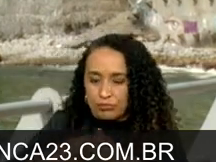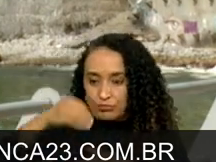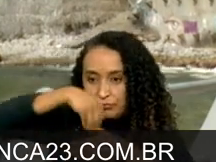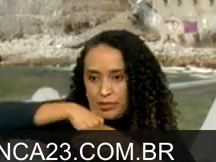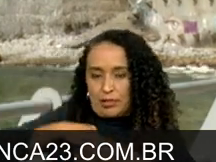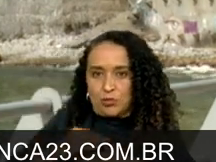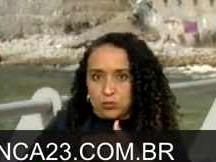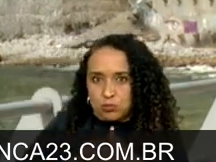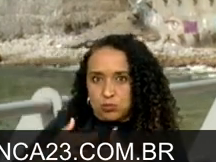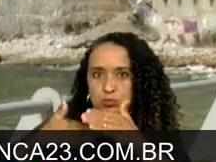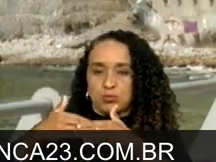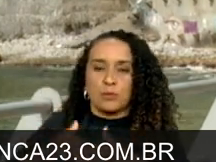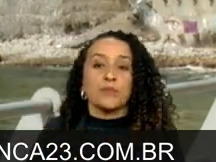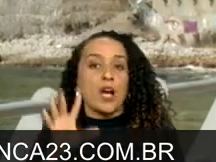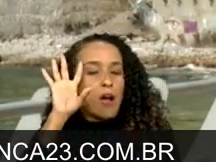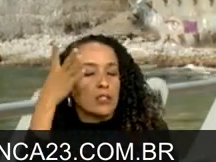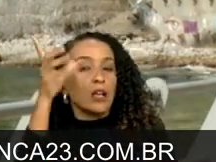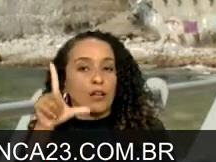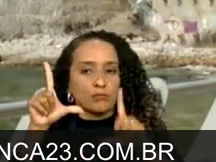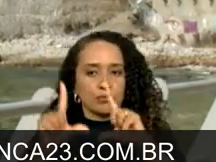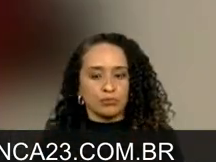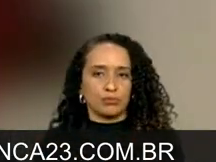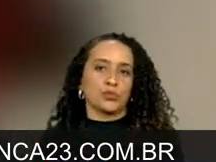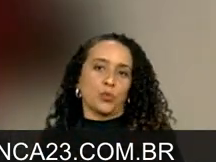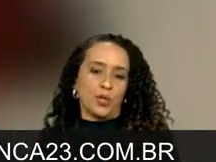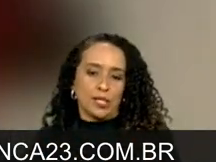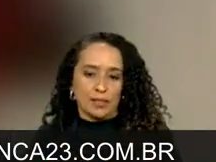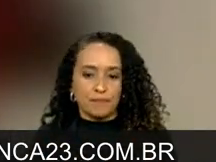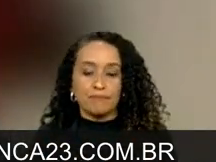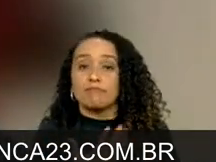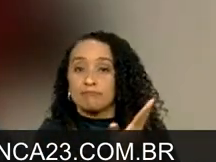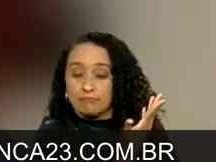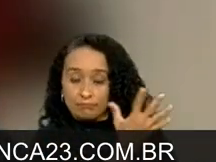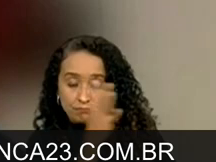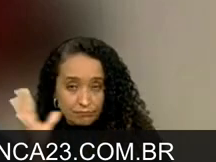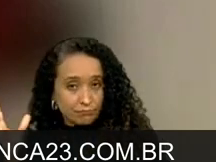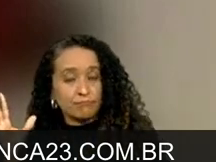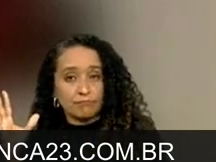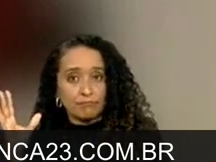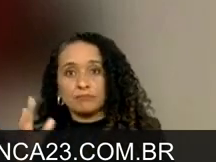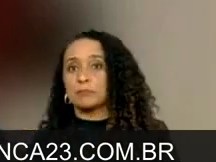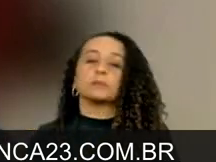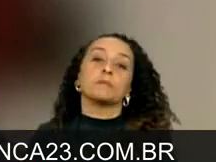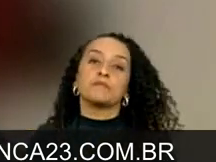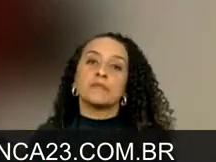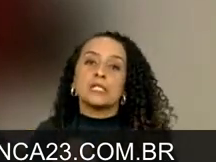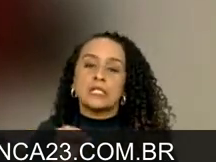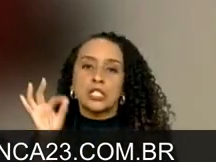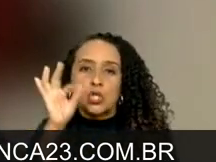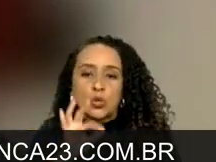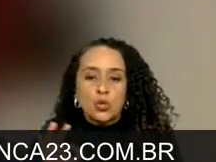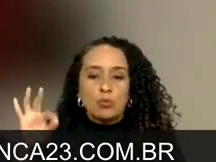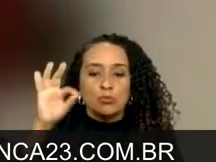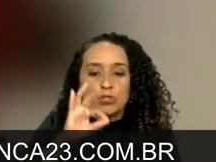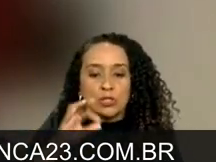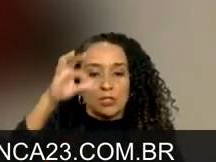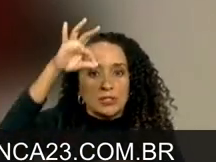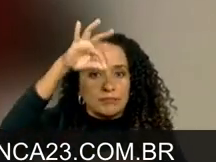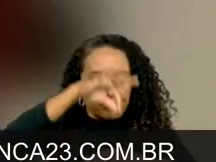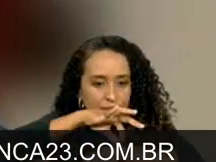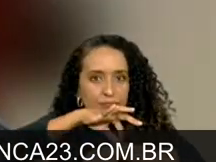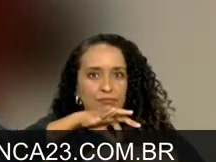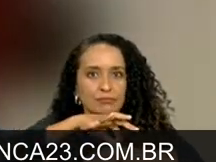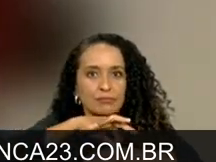O resultado é a redução dessas doenças. Na natureza, se o mosquito com Wolbachia picar a